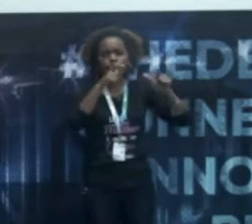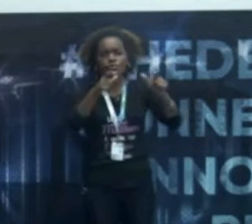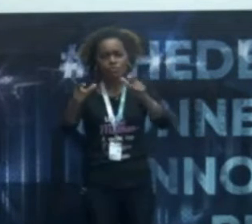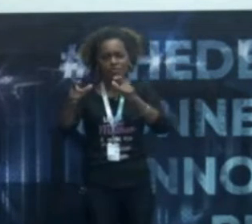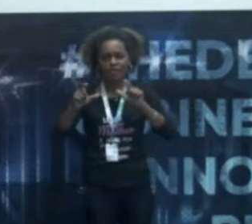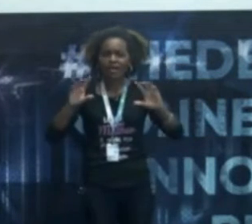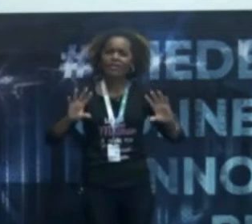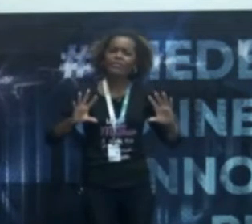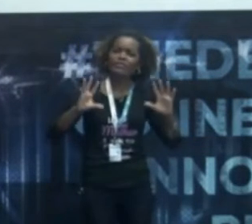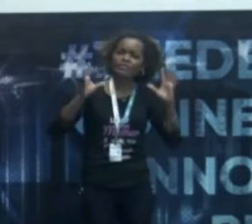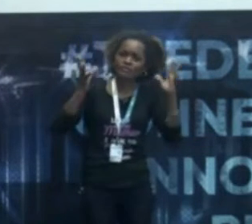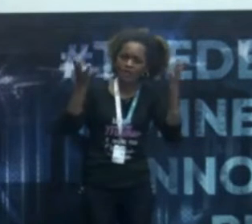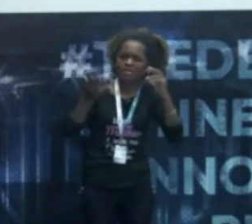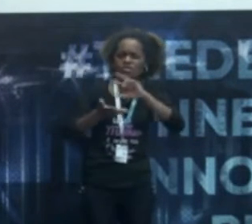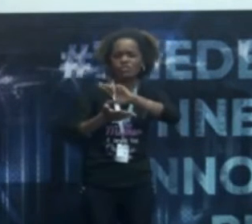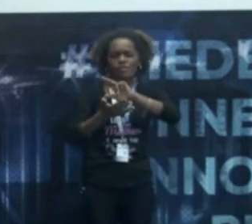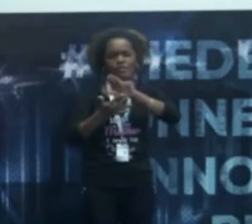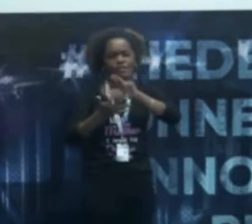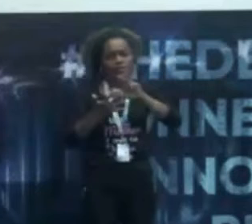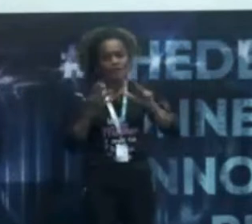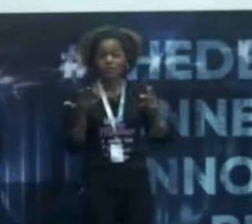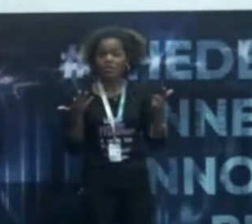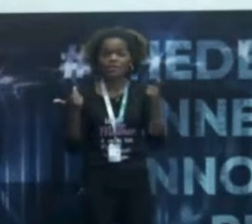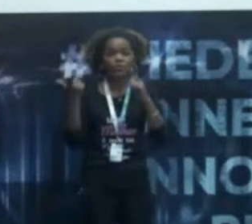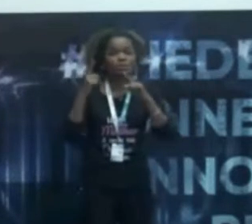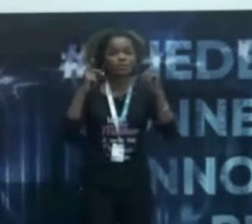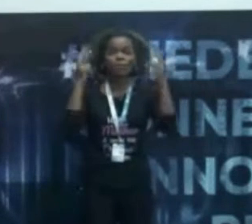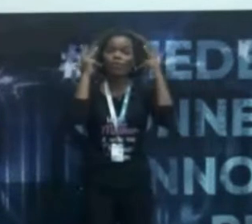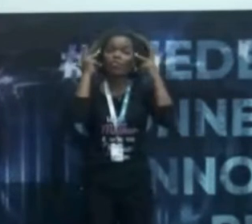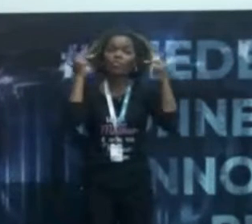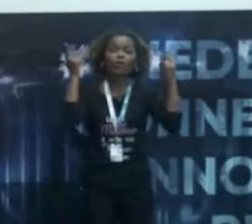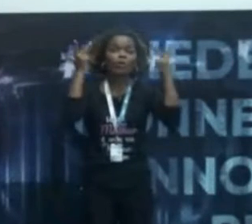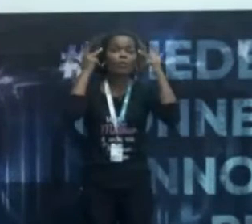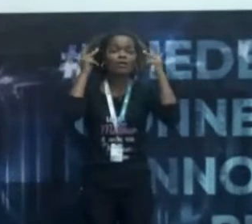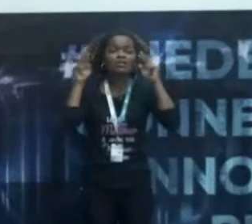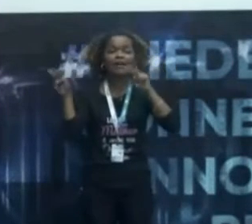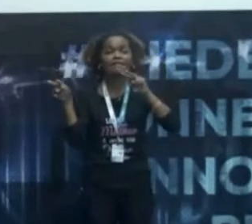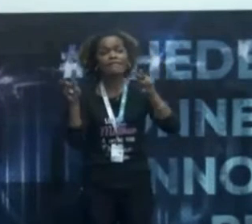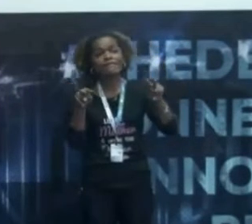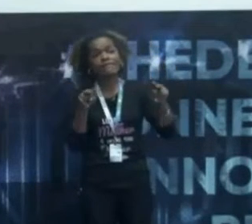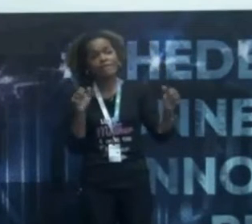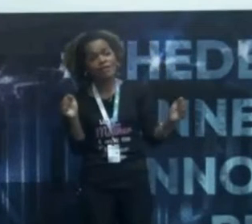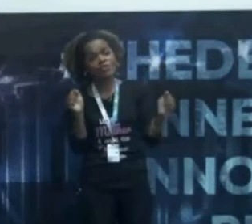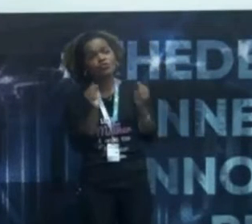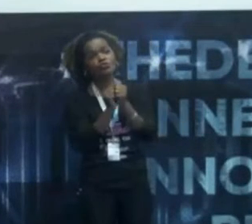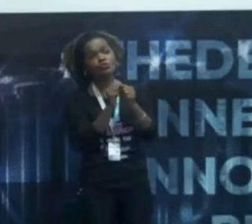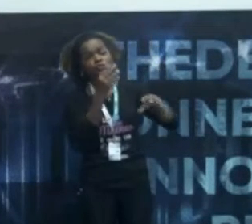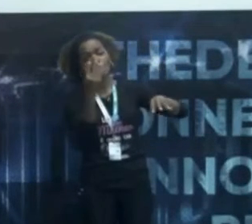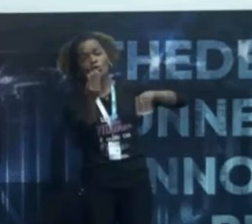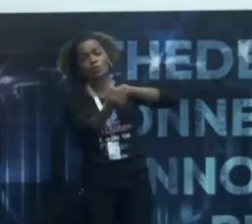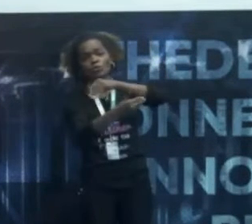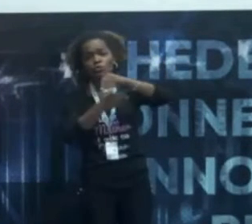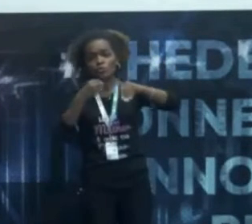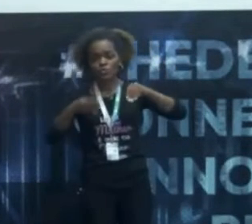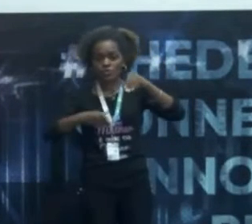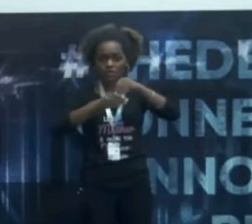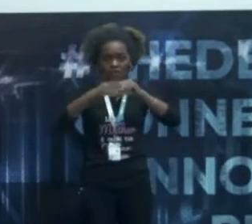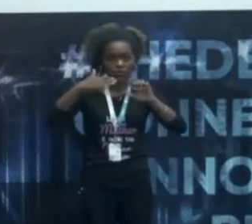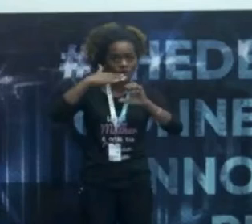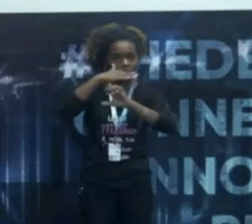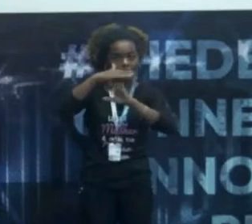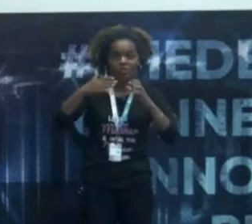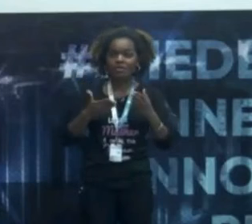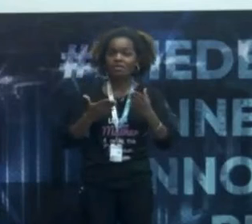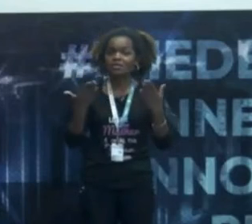mais, que seja natural estarem juntos, todos juntos dentro de uma empresa, e aí a gente